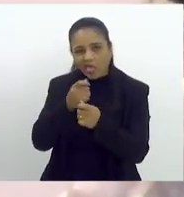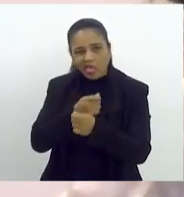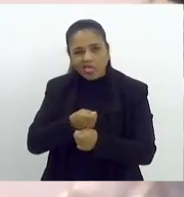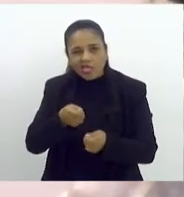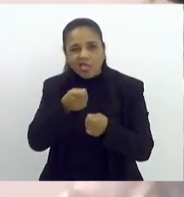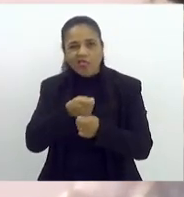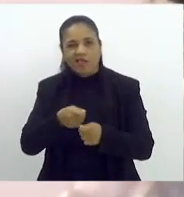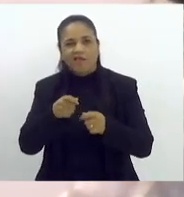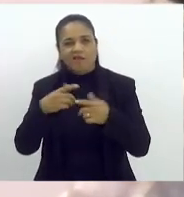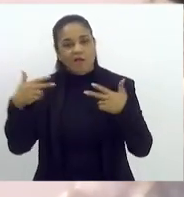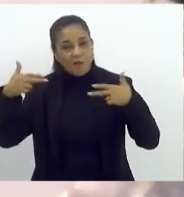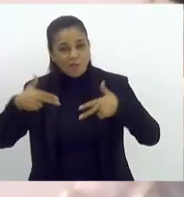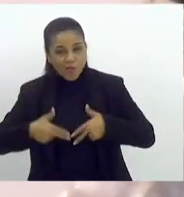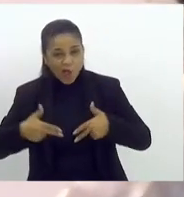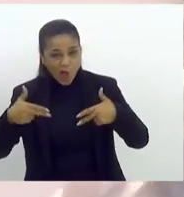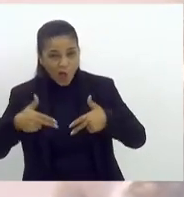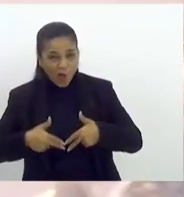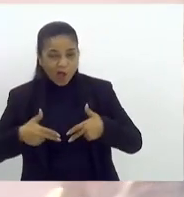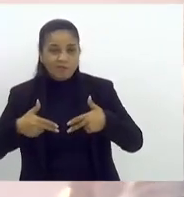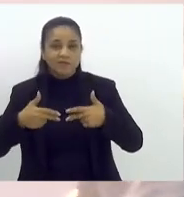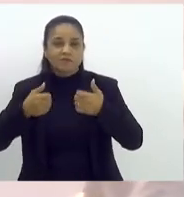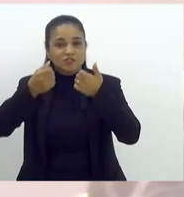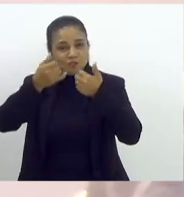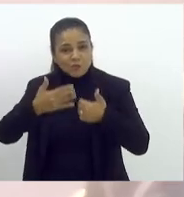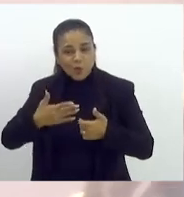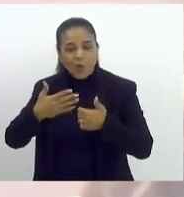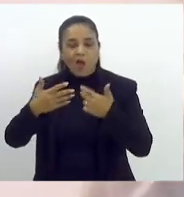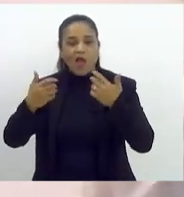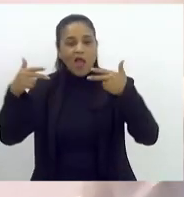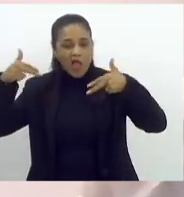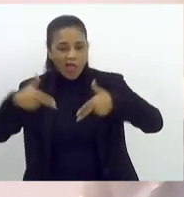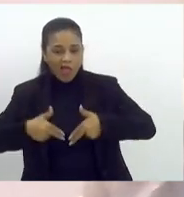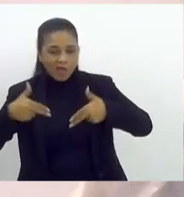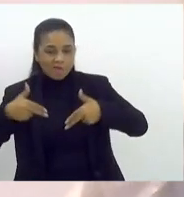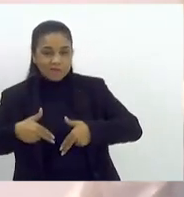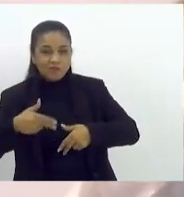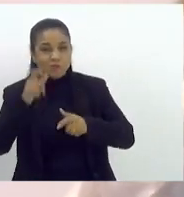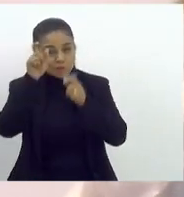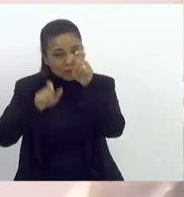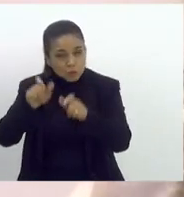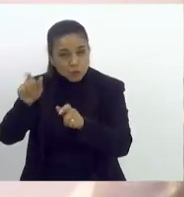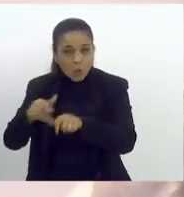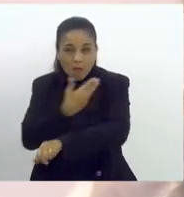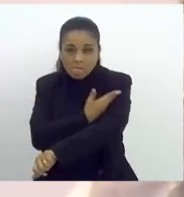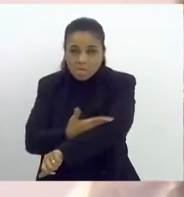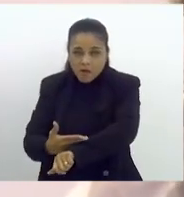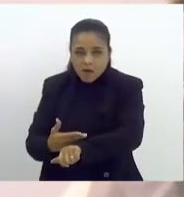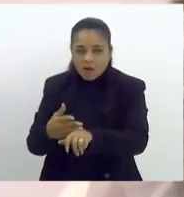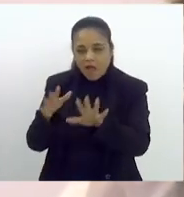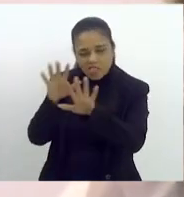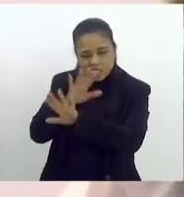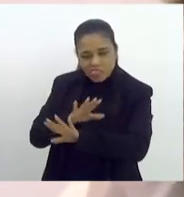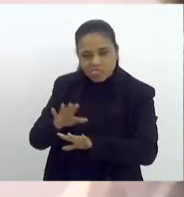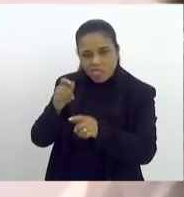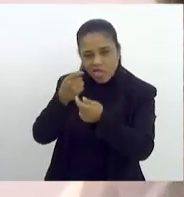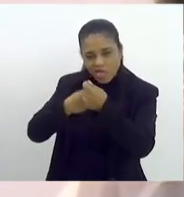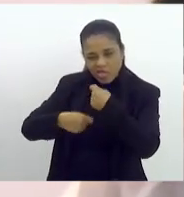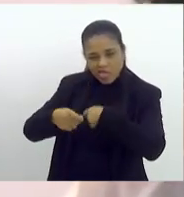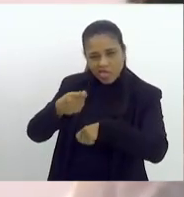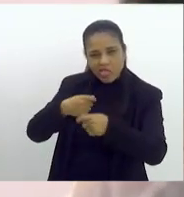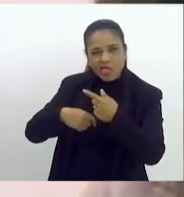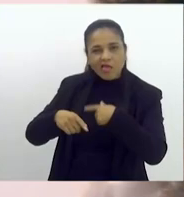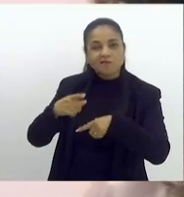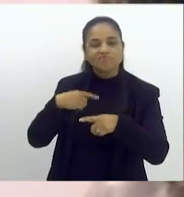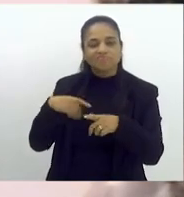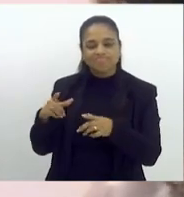né o Hip Hop das colegas aqui que falaram de rap de branco né Ou seja a gente vai ser iludido por aqueles que querem que a gente esteja enquadrado